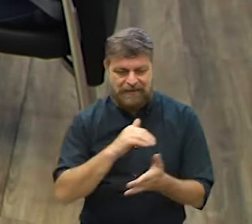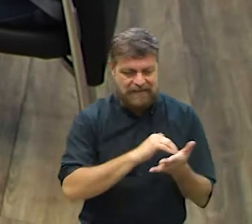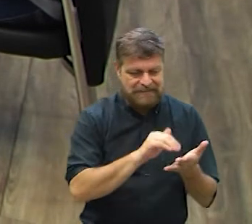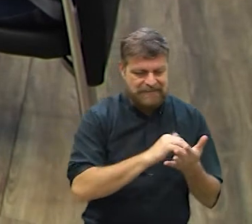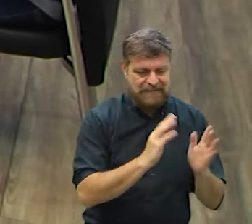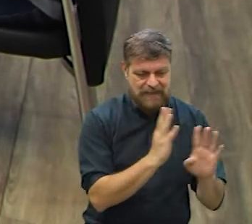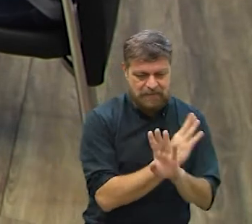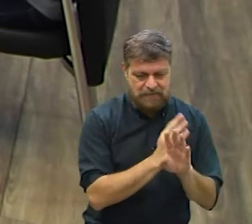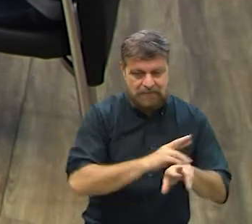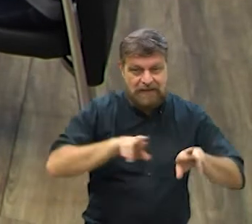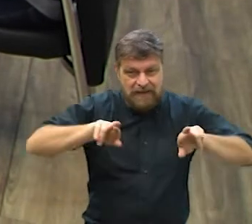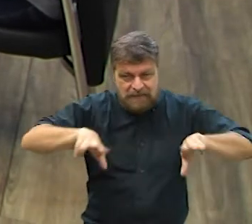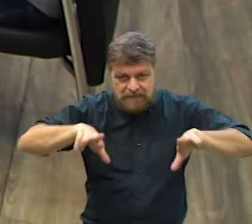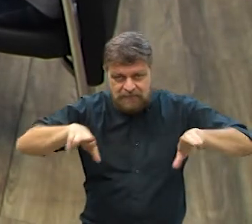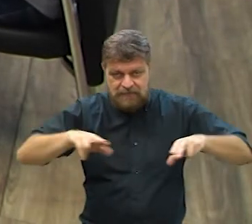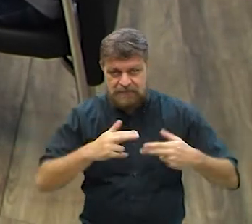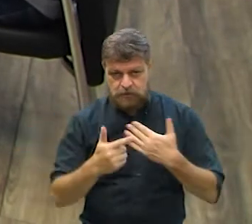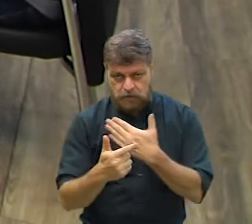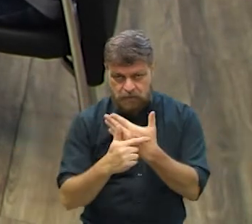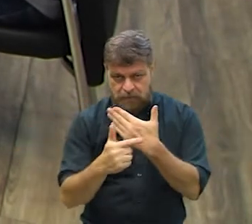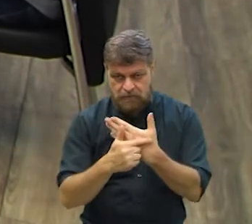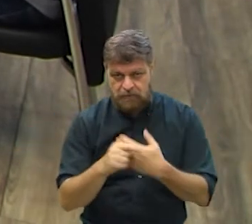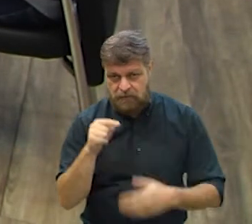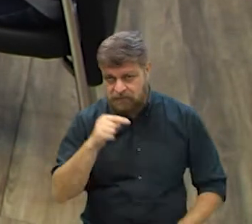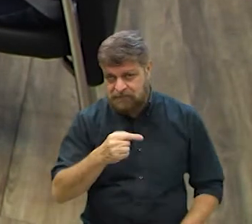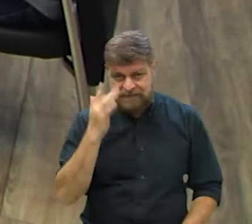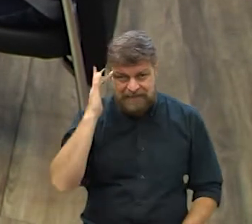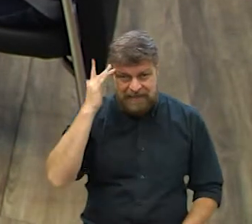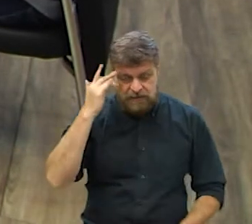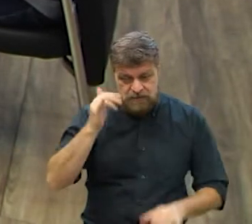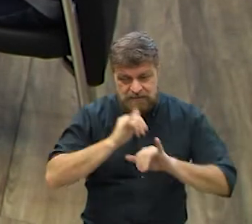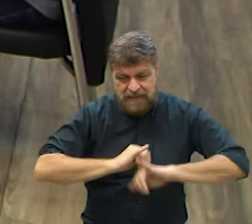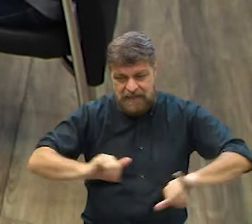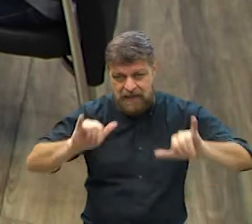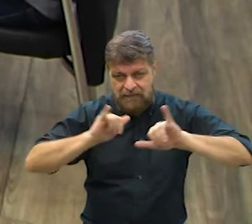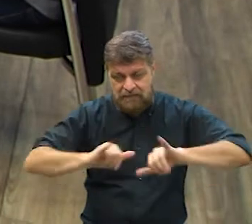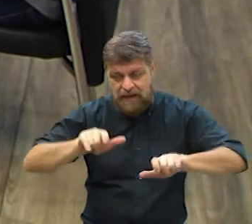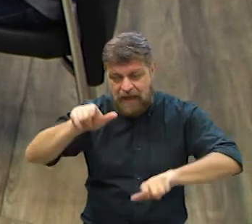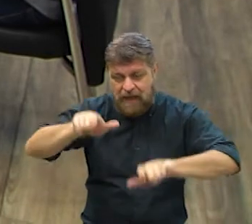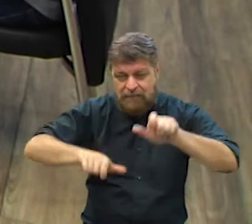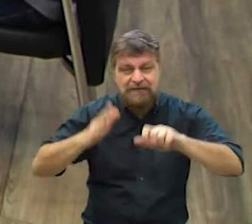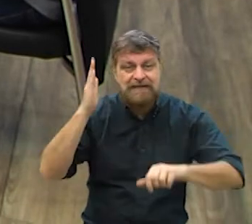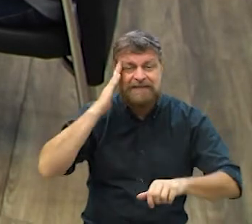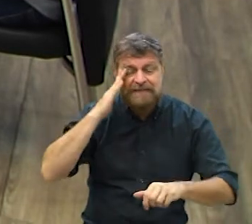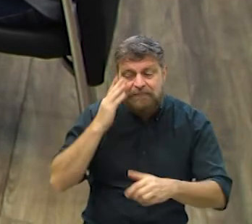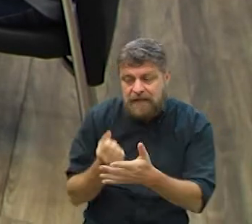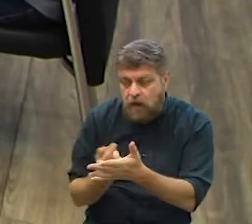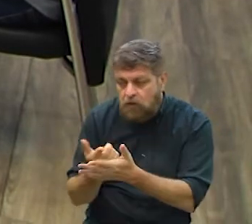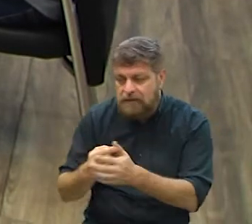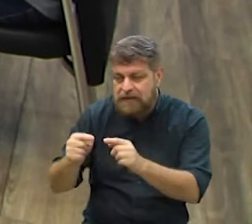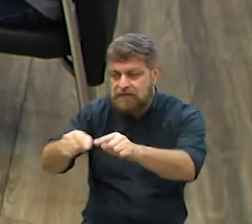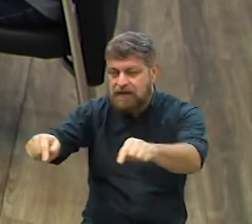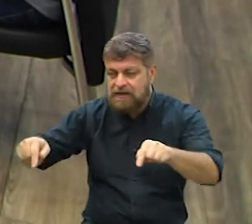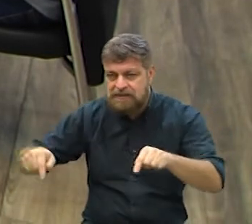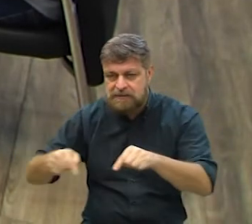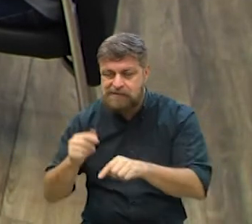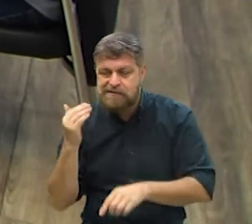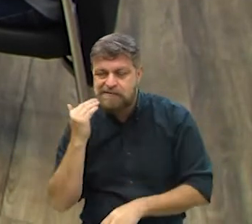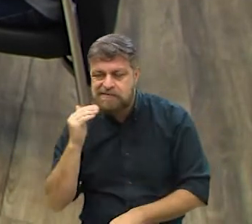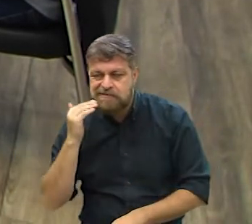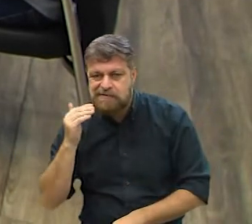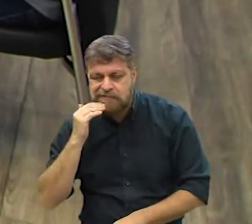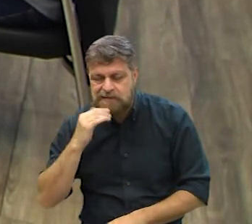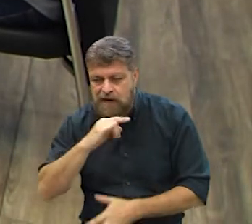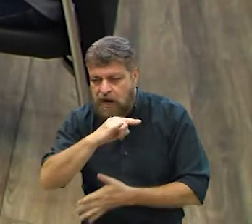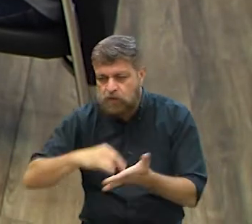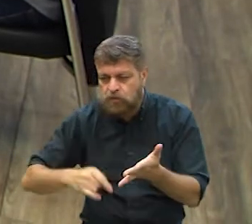essa informação você acha que chega até a comunidade? Ela sabe o que ela está comprando? Se é uma área irregular, se não